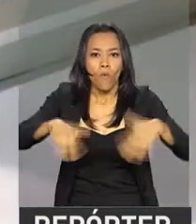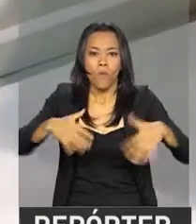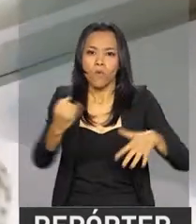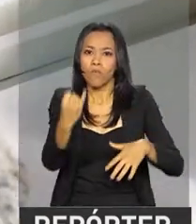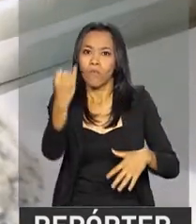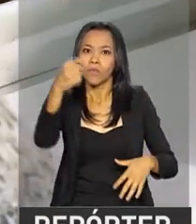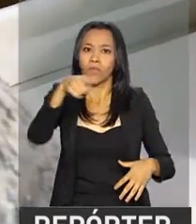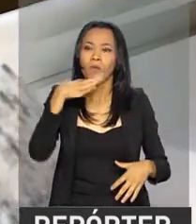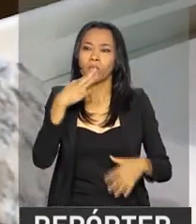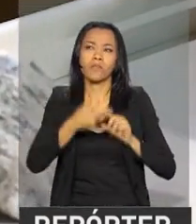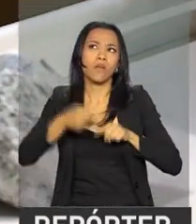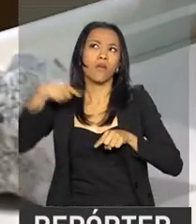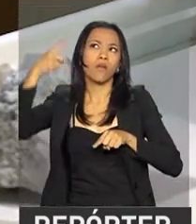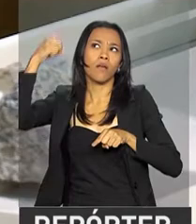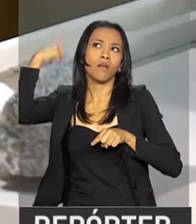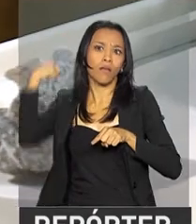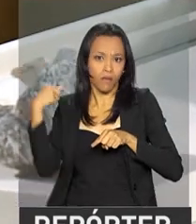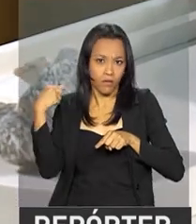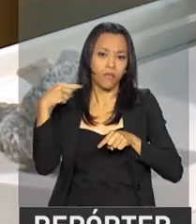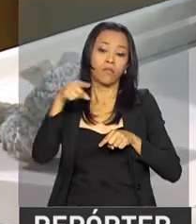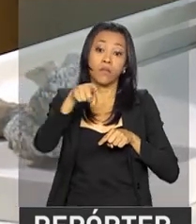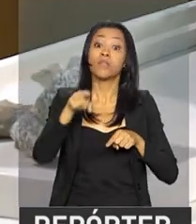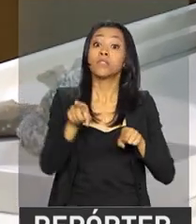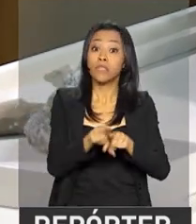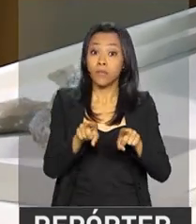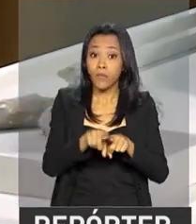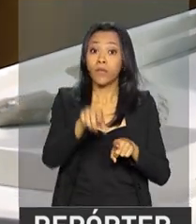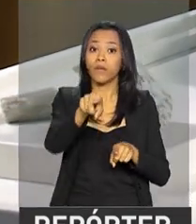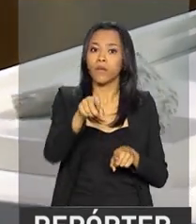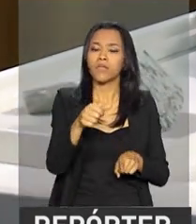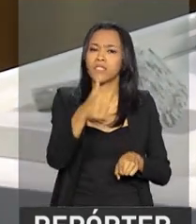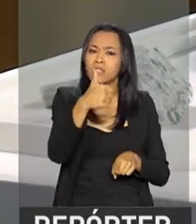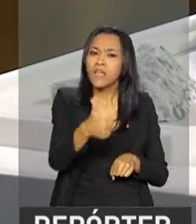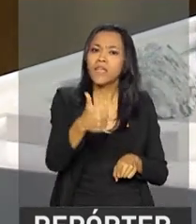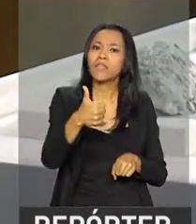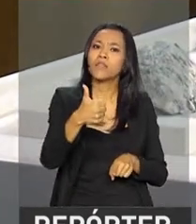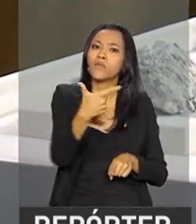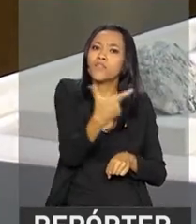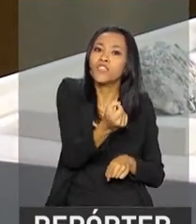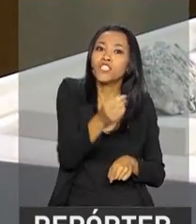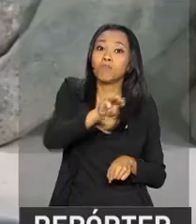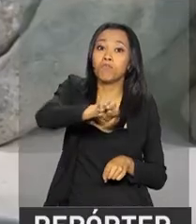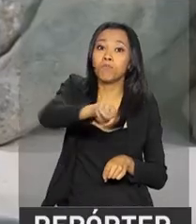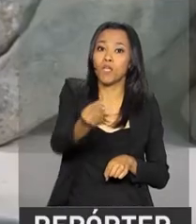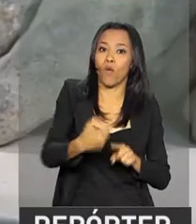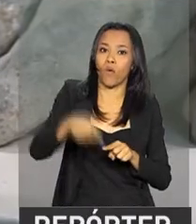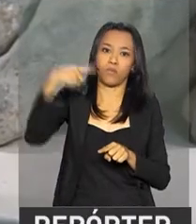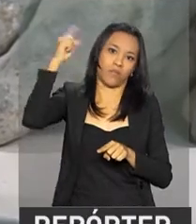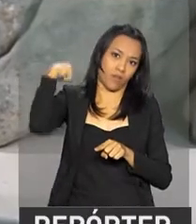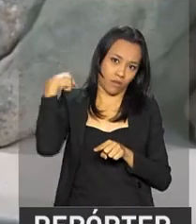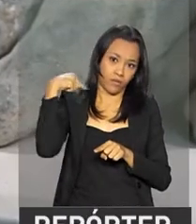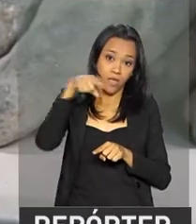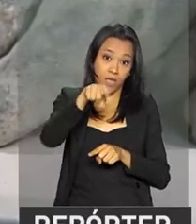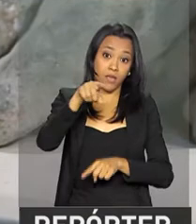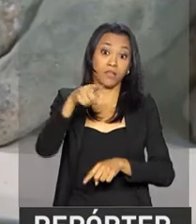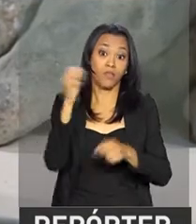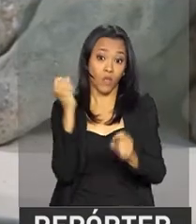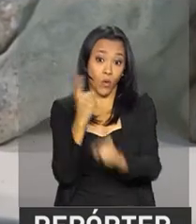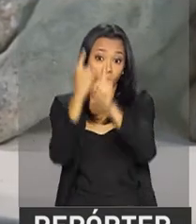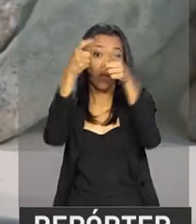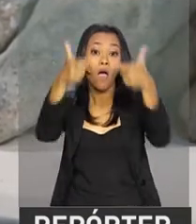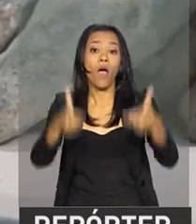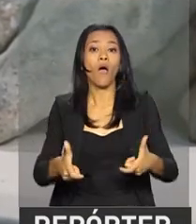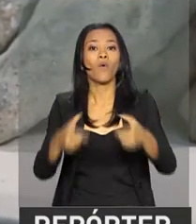uma viagem no tempo mais precisamente para cerca de 120 milhões de anos atrás o material encontrado na china